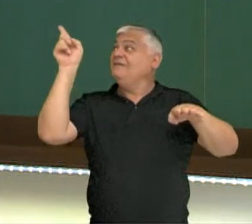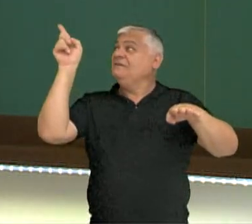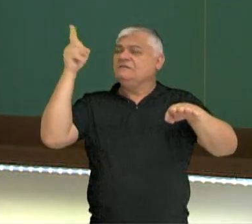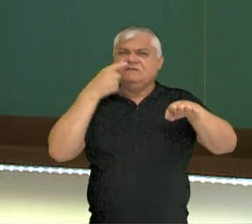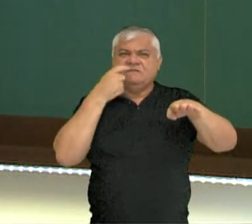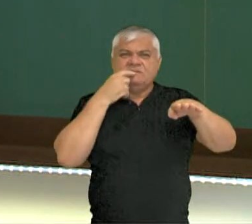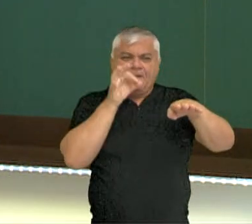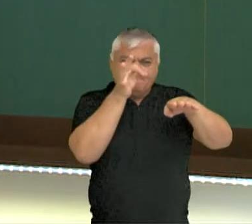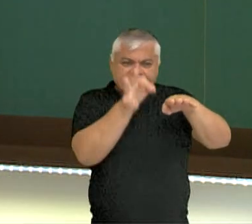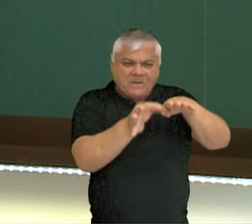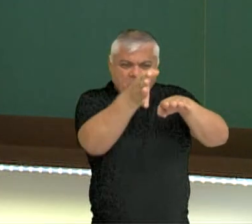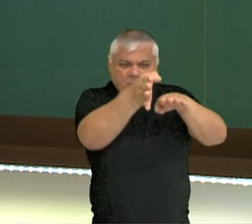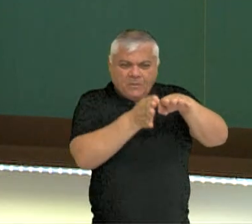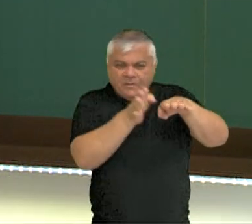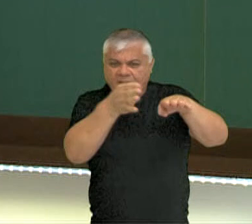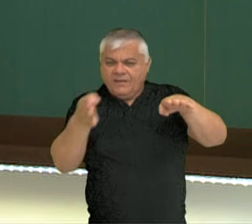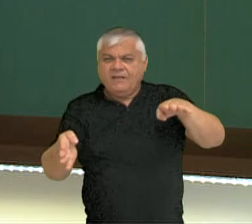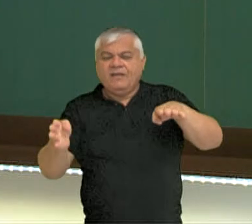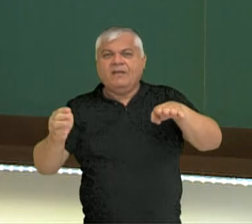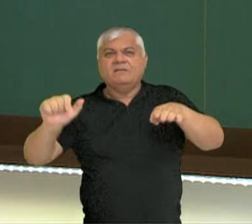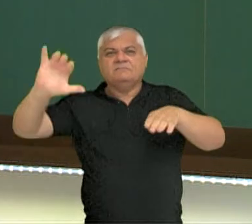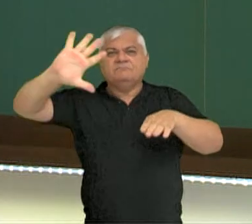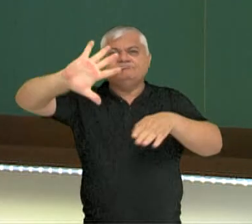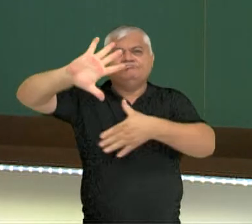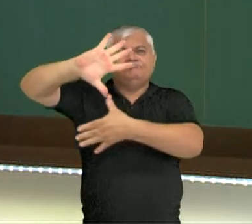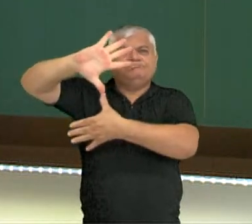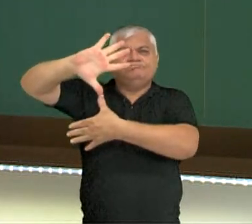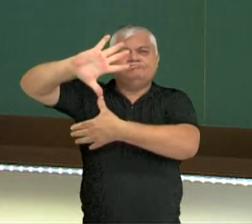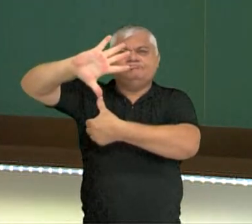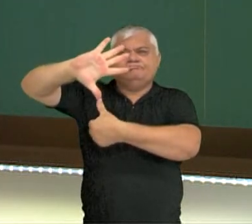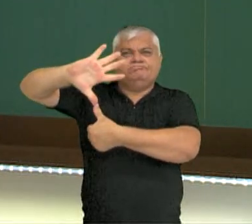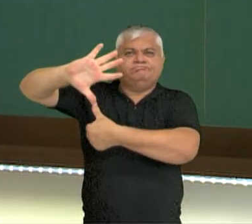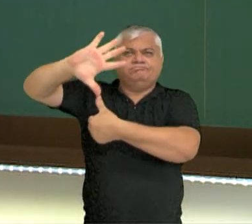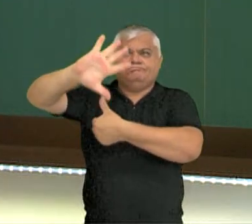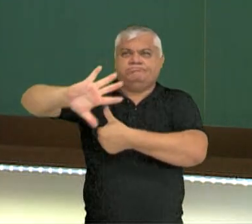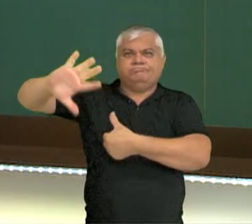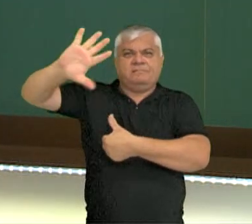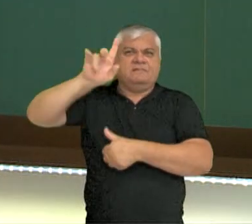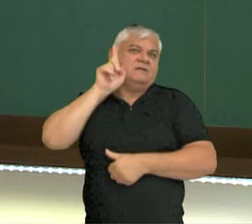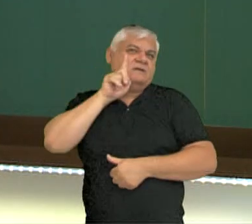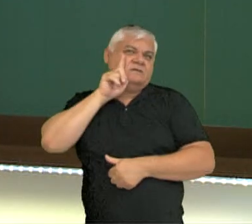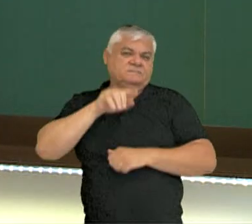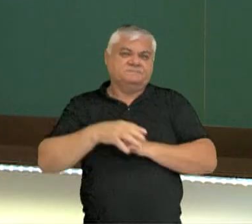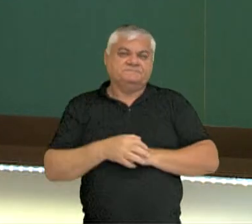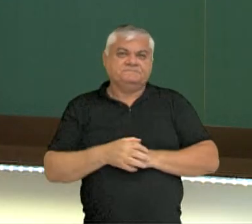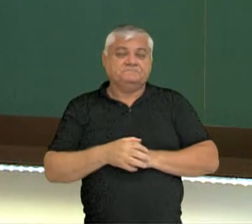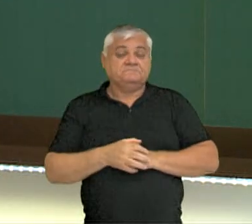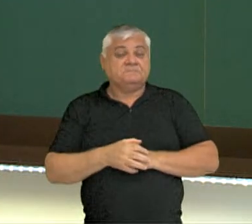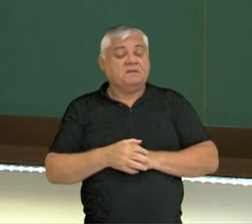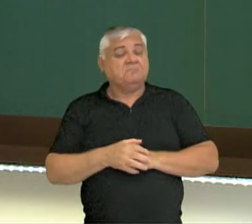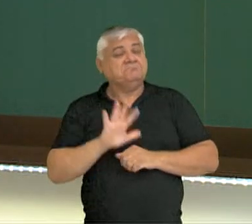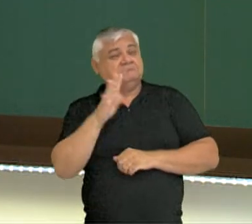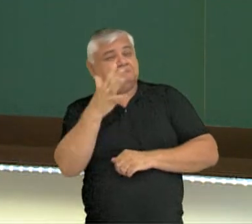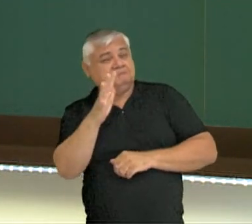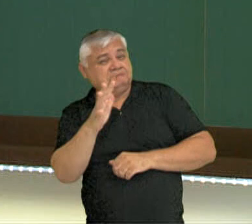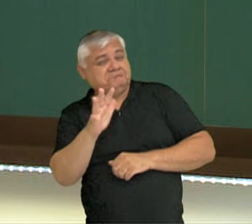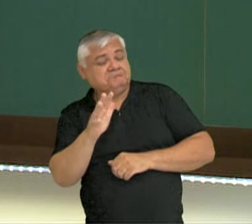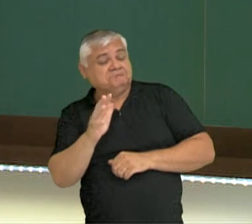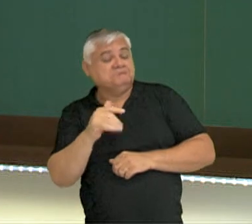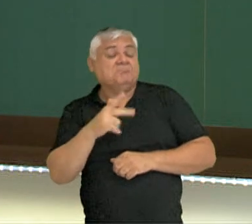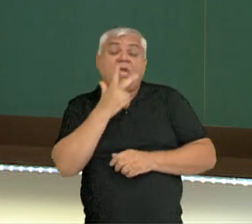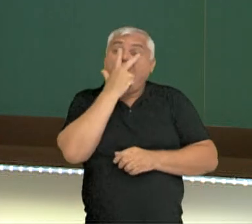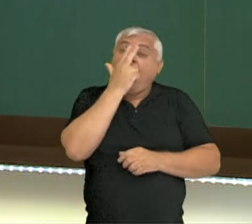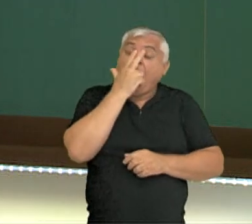slide, e América do Norte, Alasca, Estados Unidos, ok? Acredita-se em duas teorias